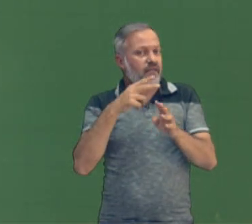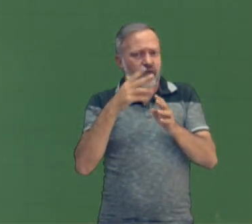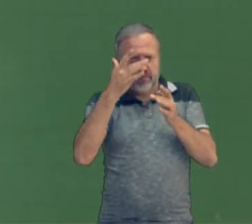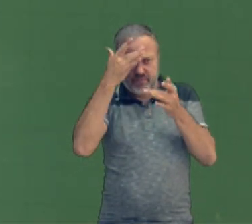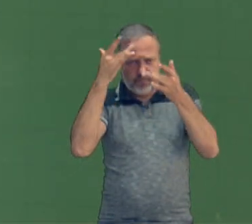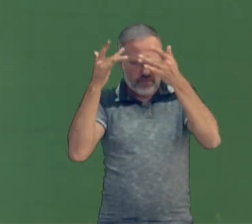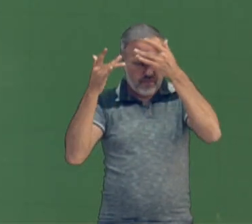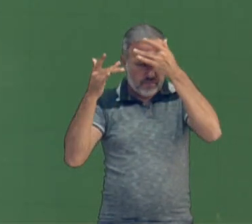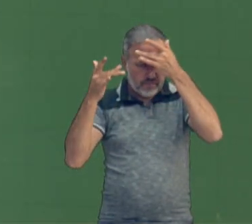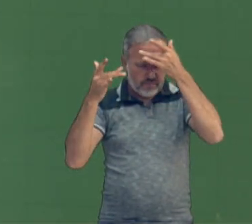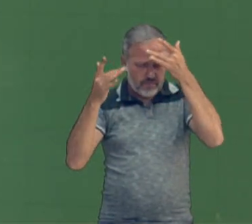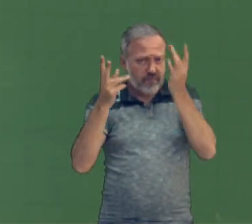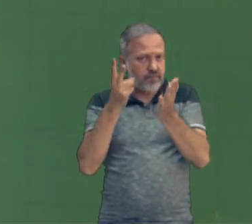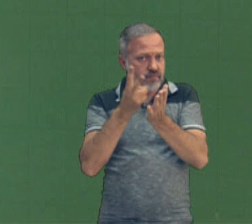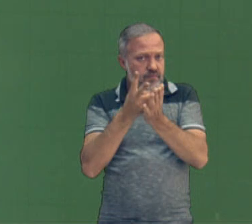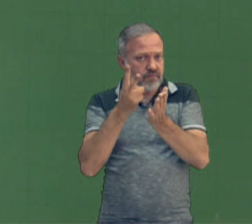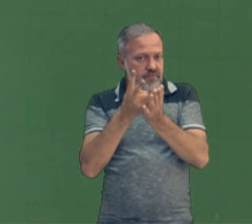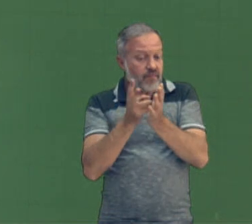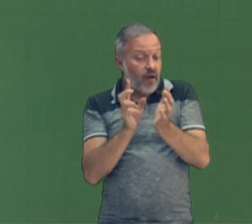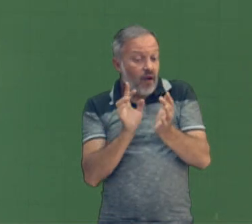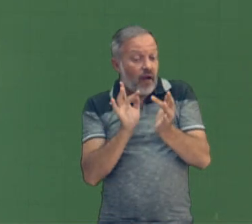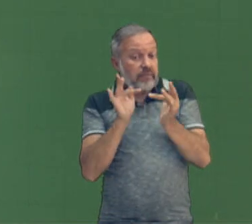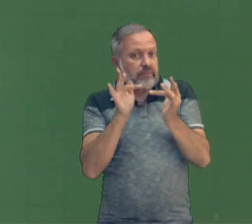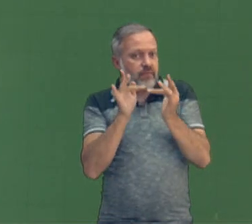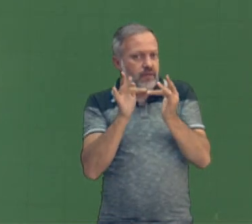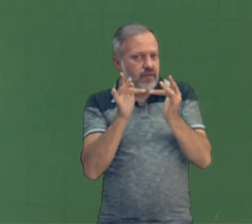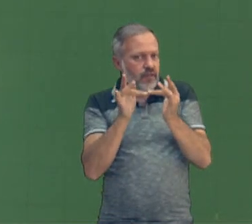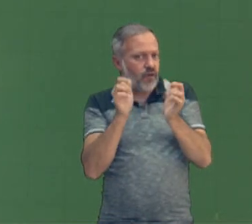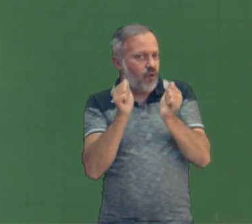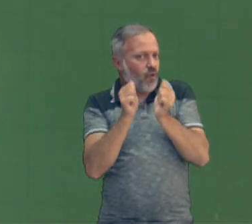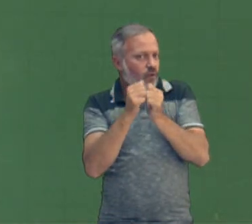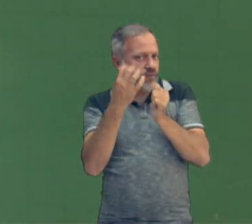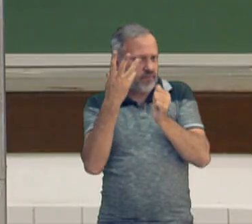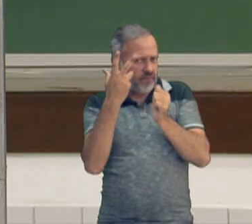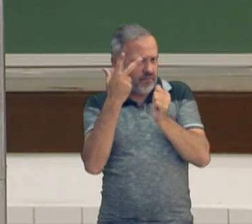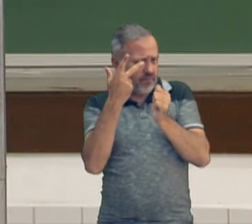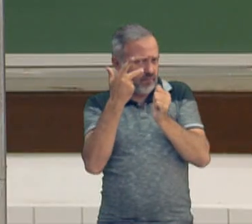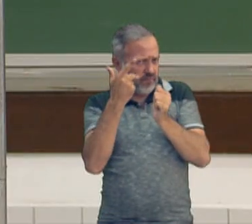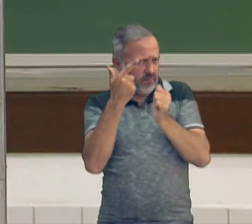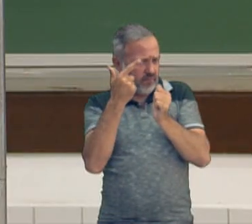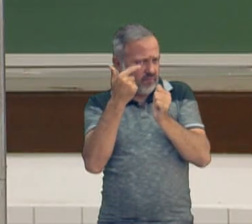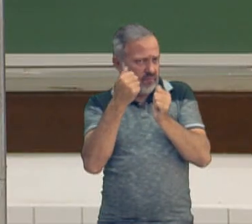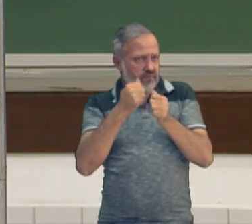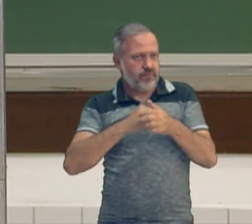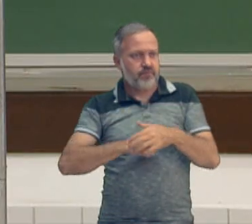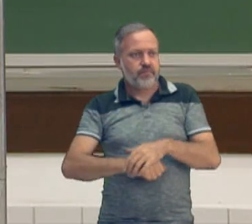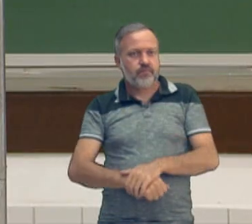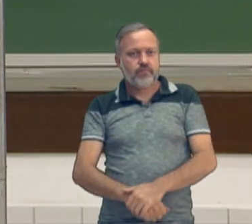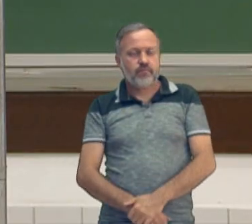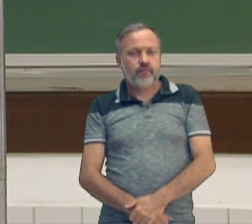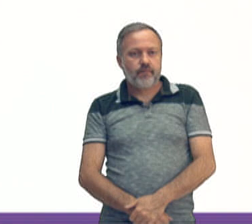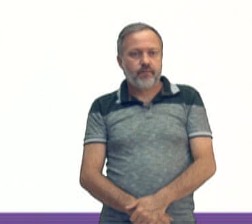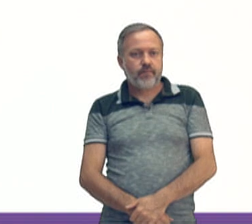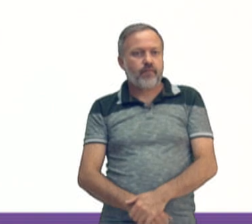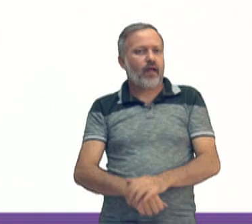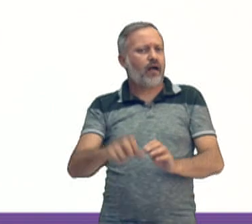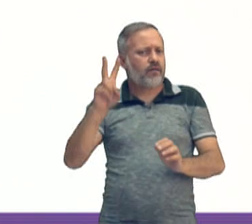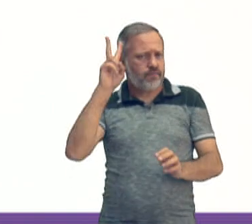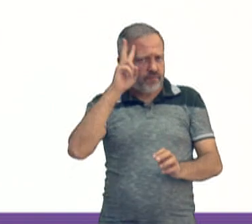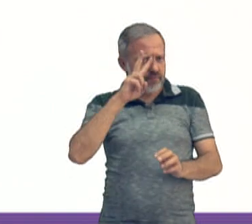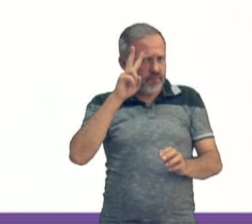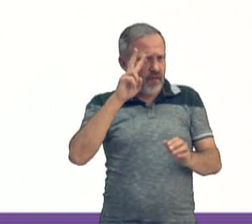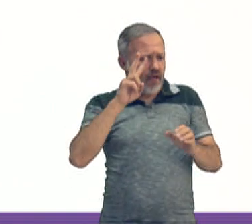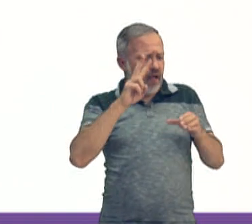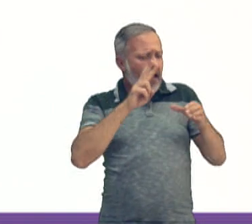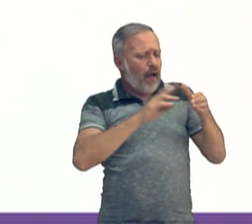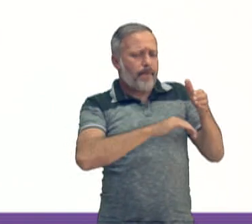humano, desde sempre, teve essa ligação com a beleza, com a estética e com a arte. Desde as pinturas rupestres até as